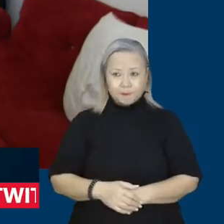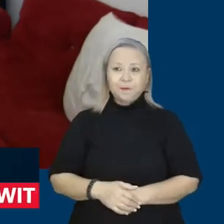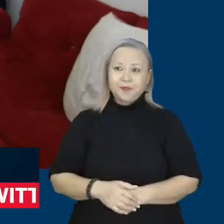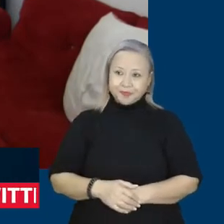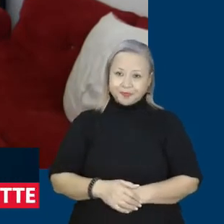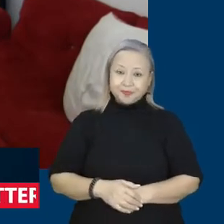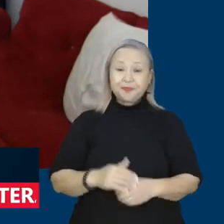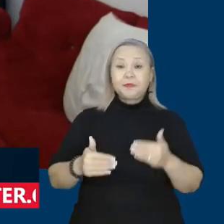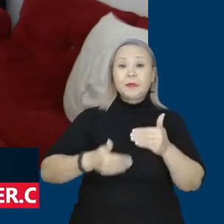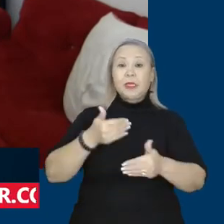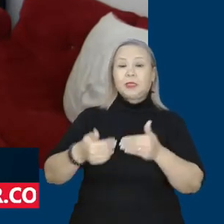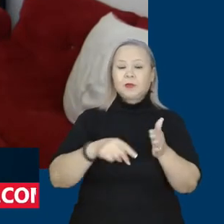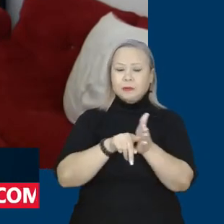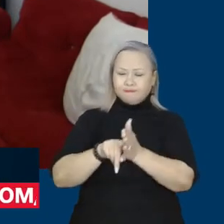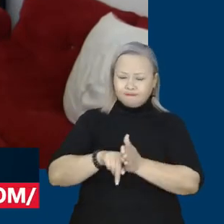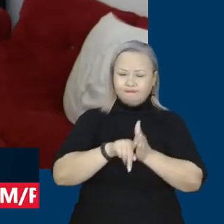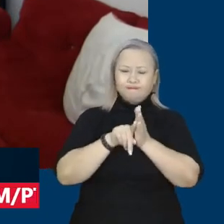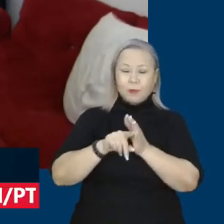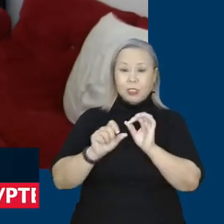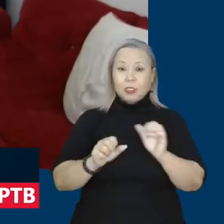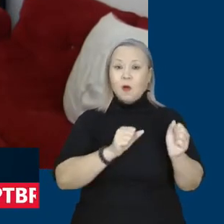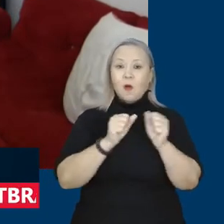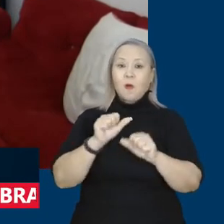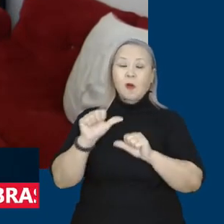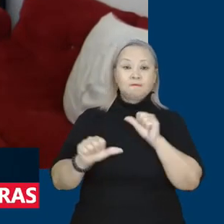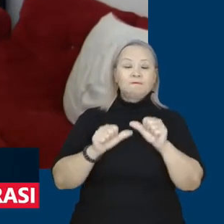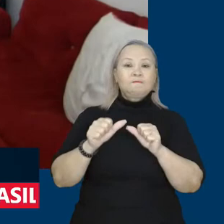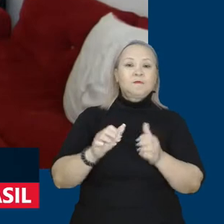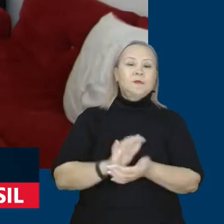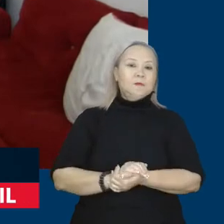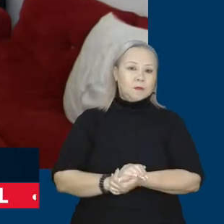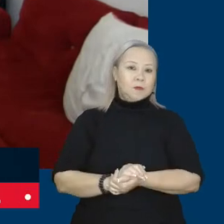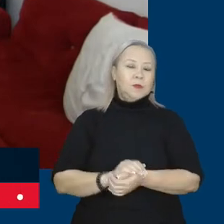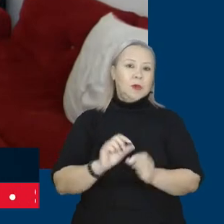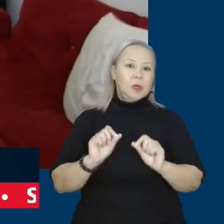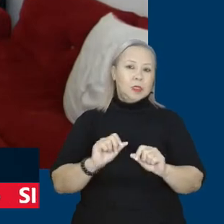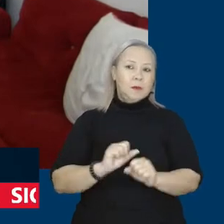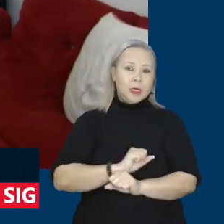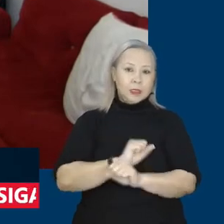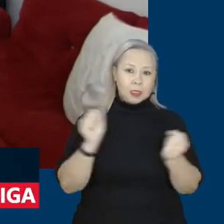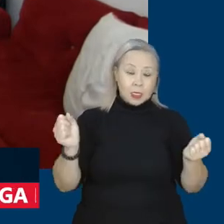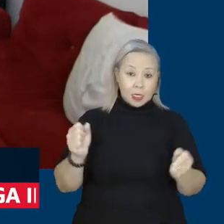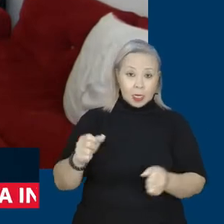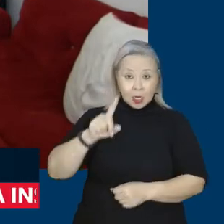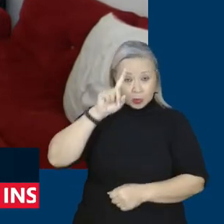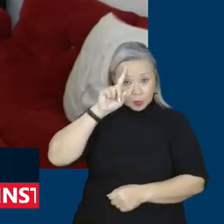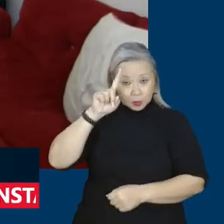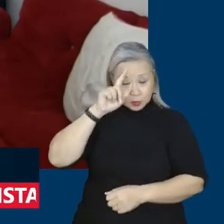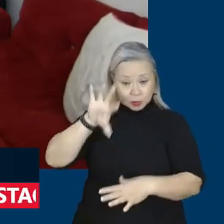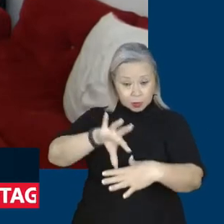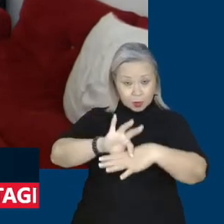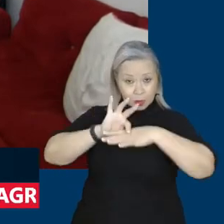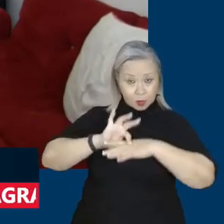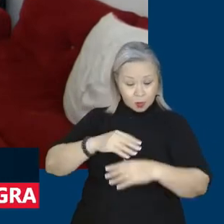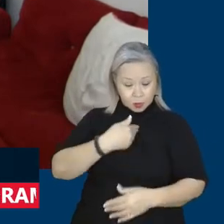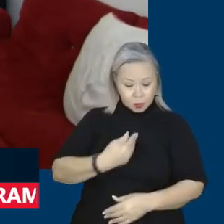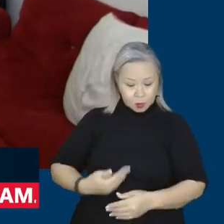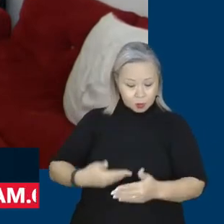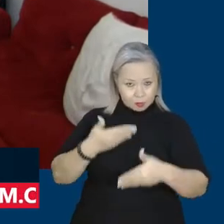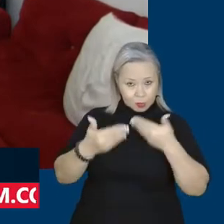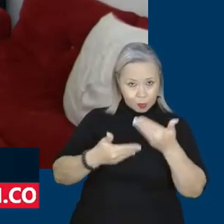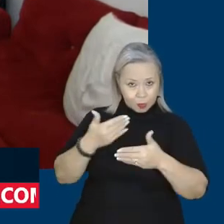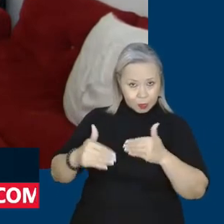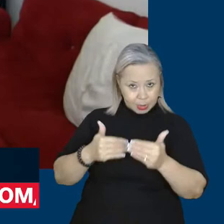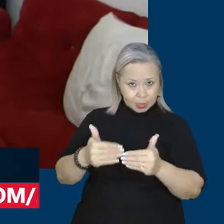esse processo de investigação pode tornar inclusive inelegíveis autoridades públicas que estão envolvidas nesse